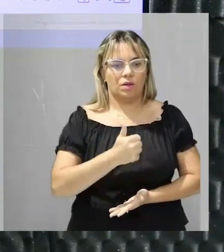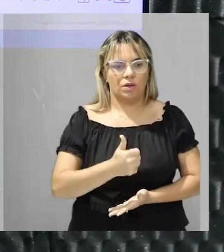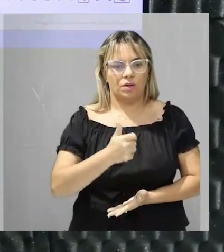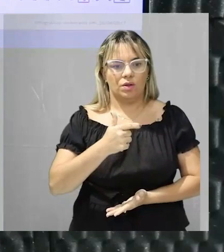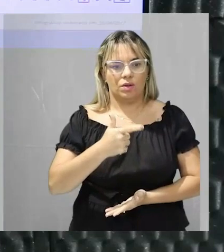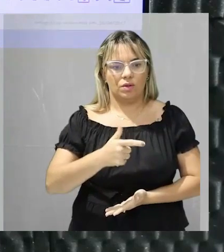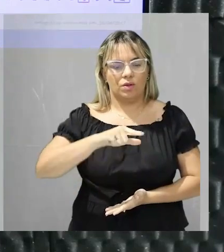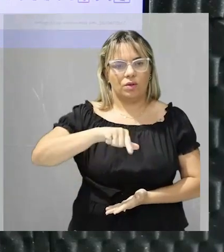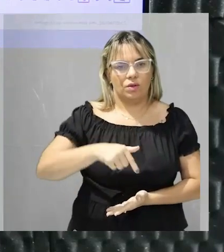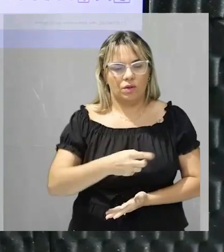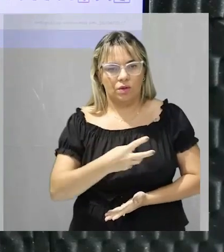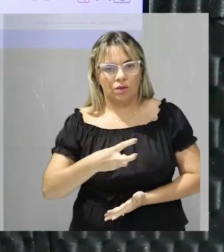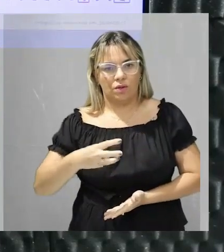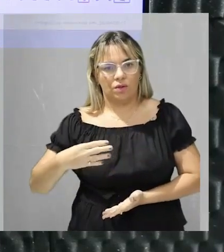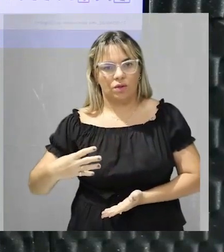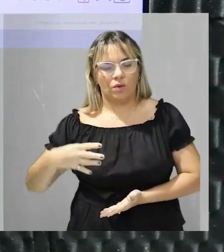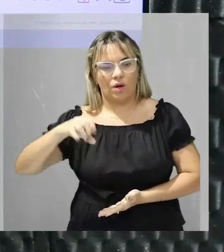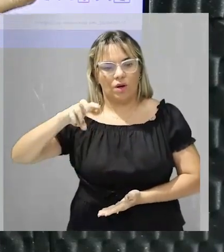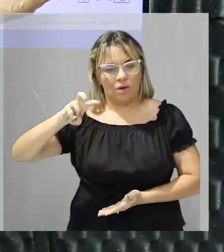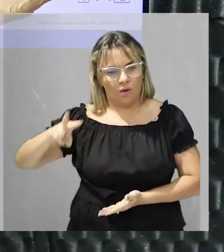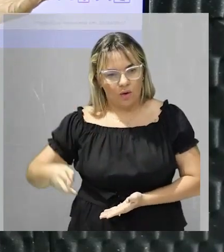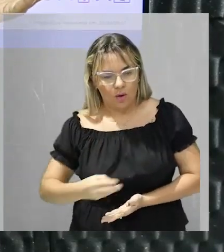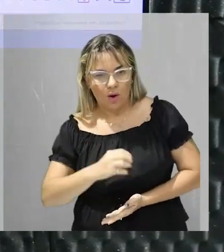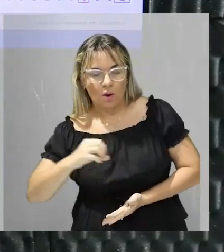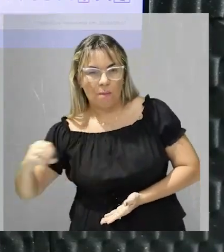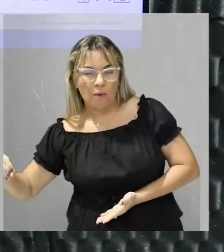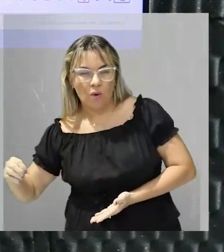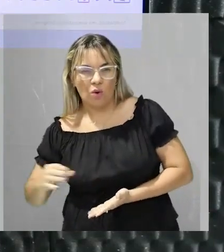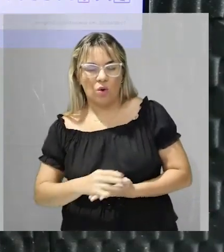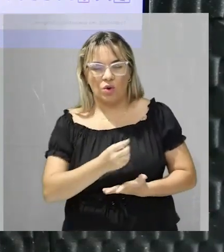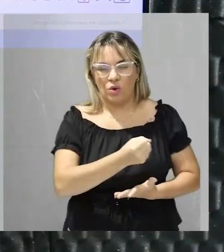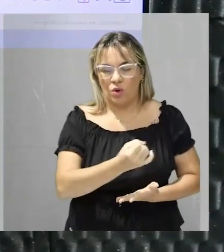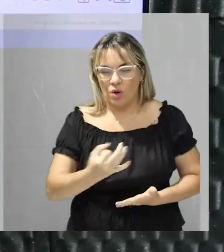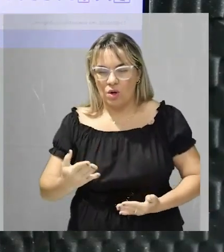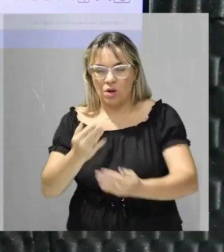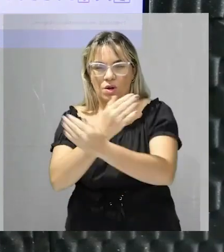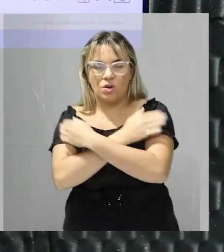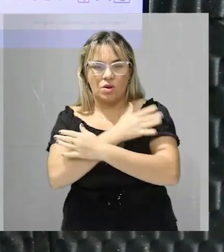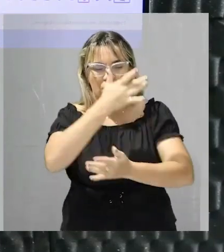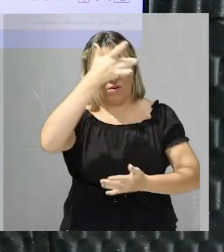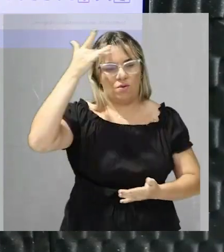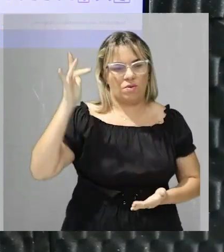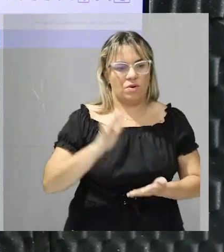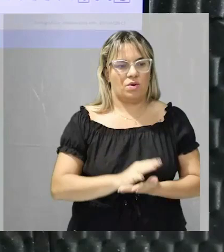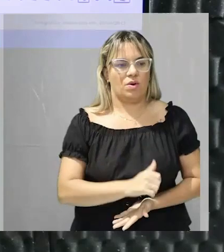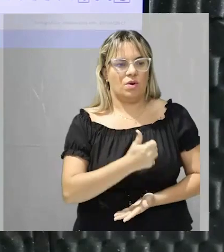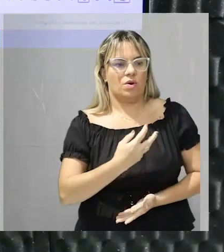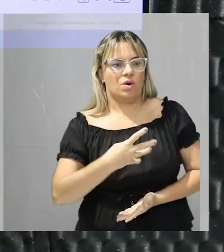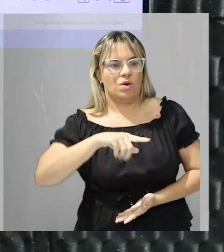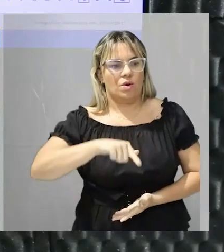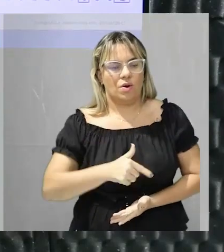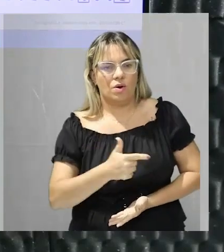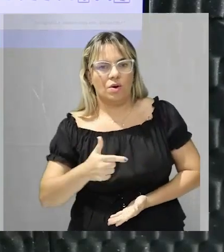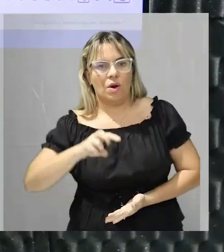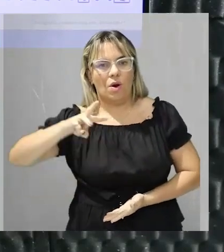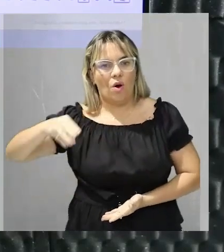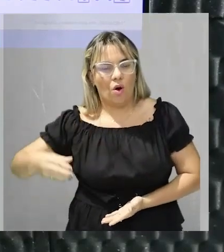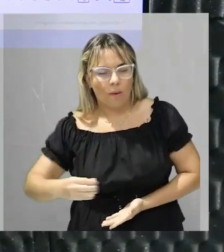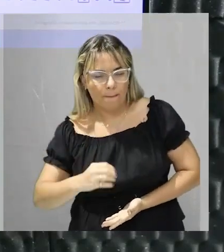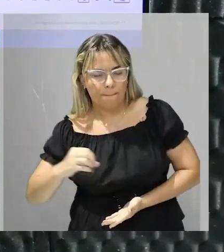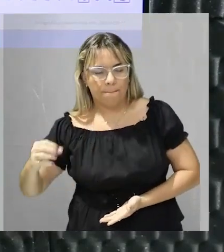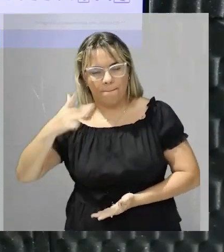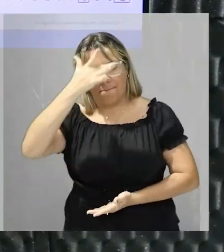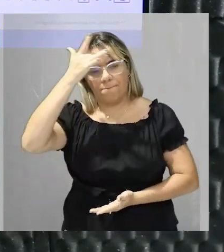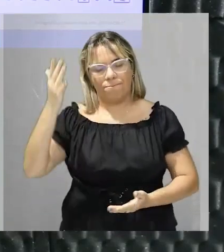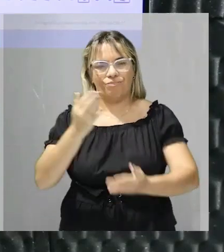12,34 milhões de pessoas desocupadas aqui o outro 14,2 milhões